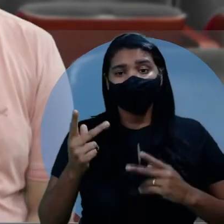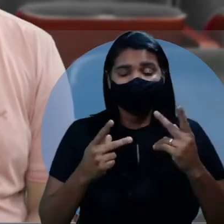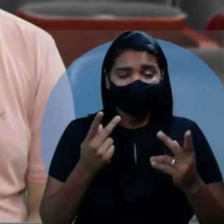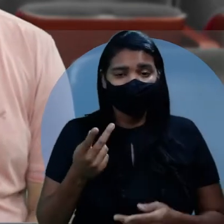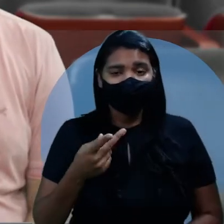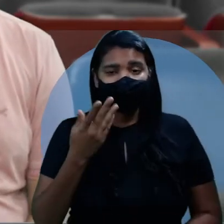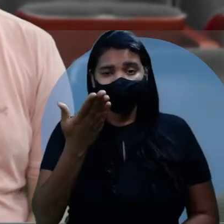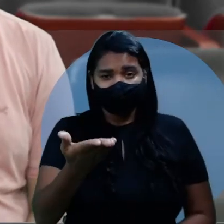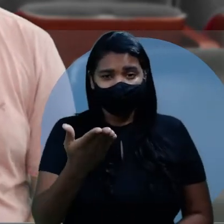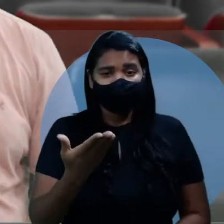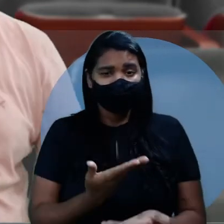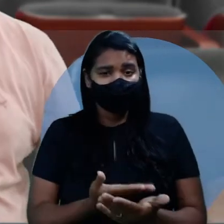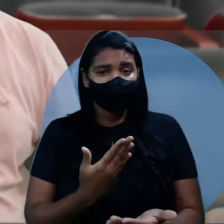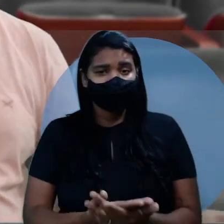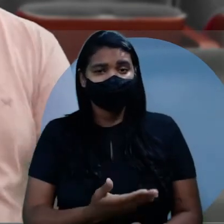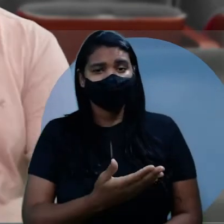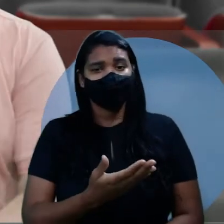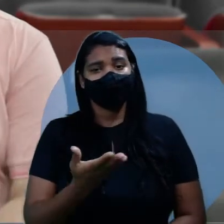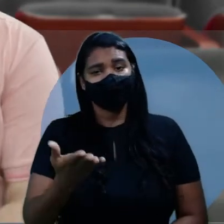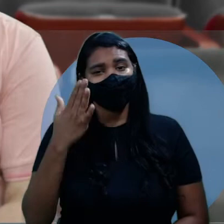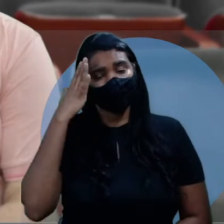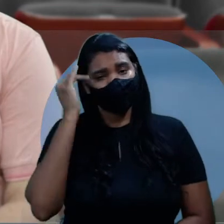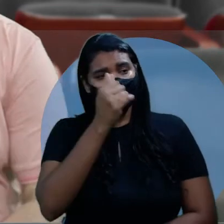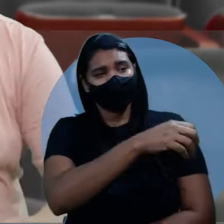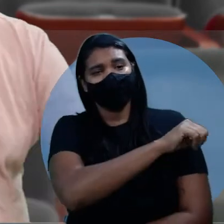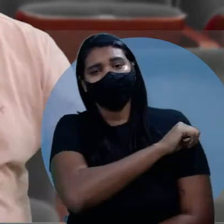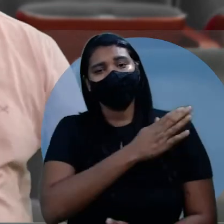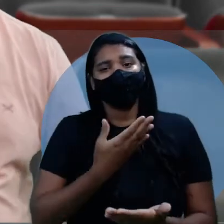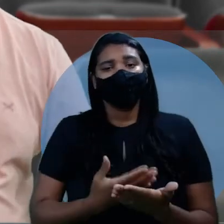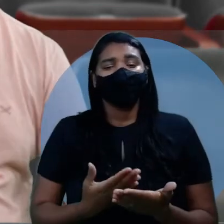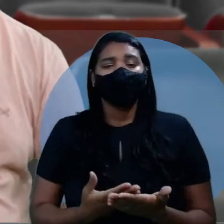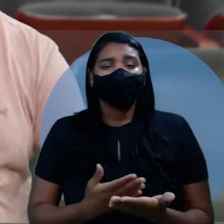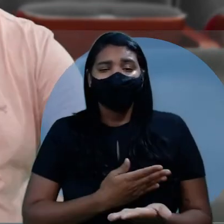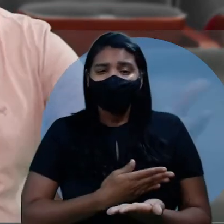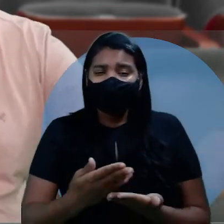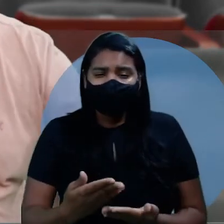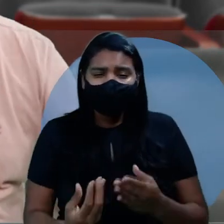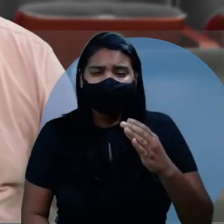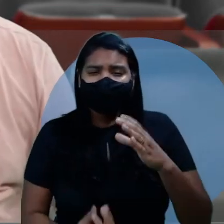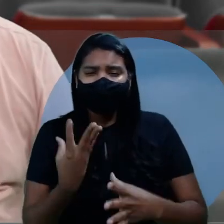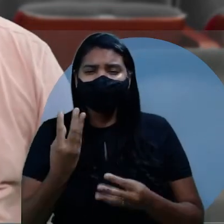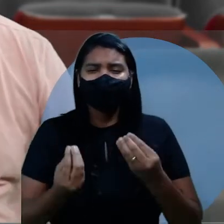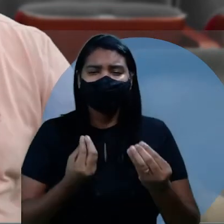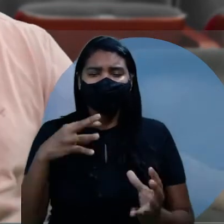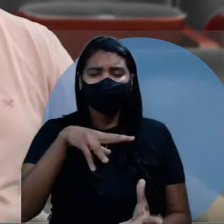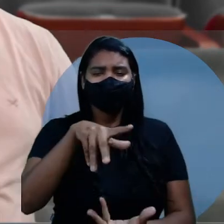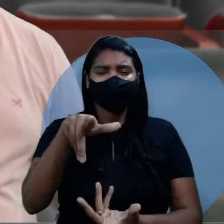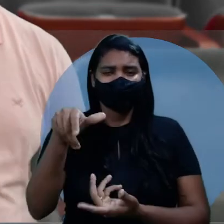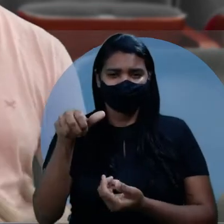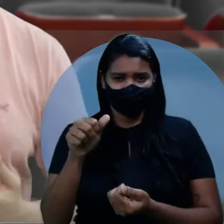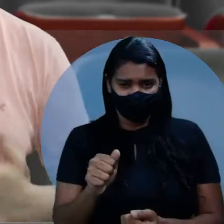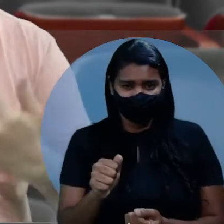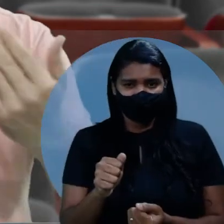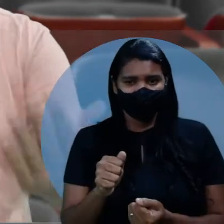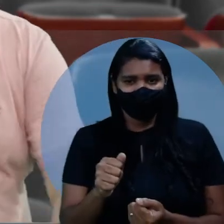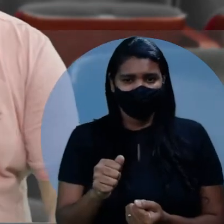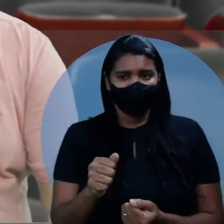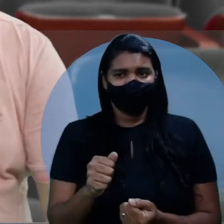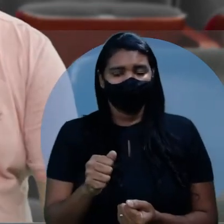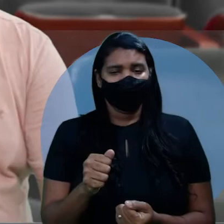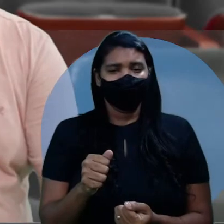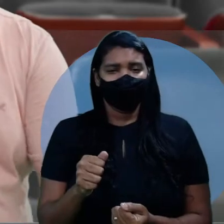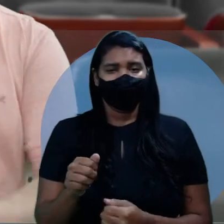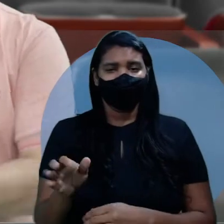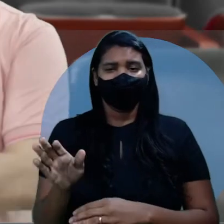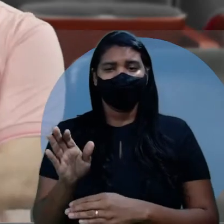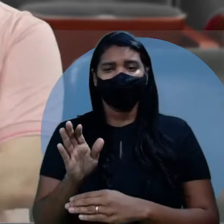você, estudante, saiba que o cinema, quando começa, a origem do cinema mundial, é claro, é justamente cinema